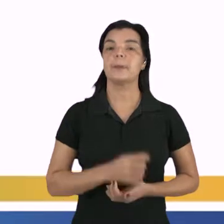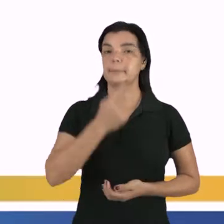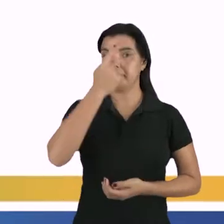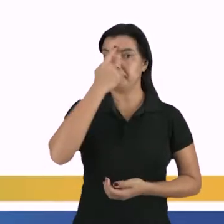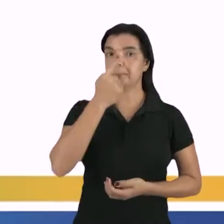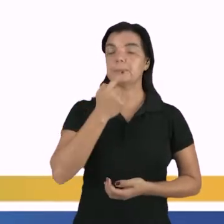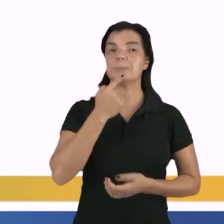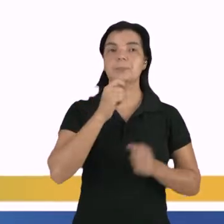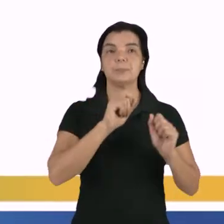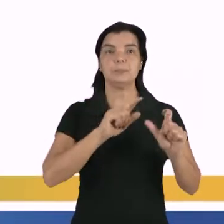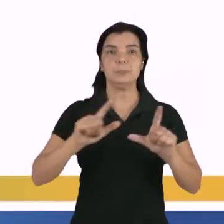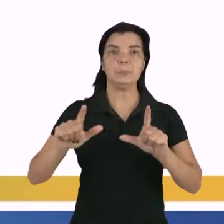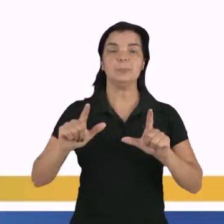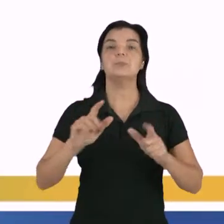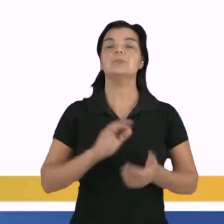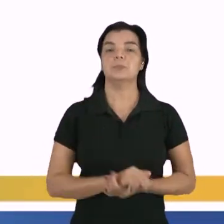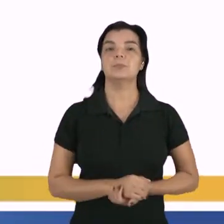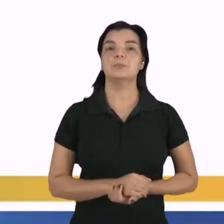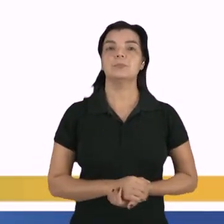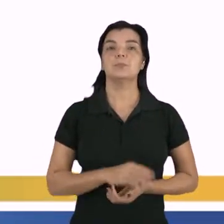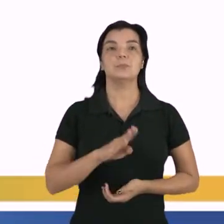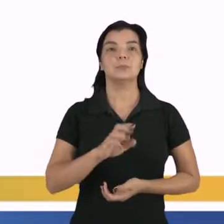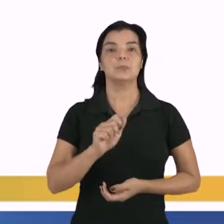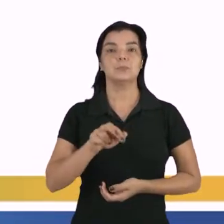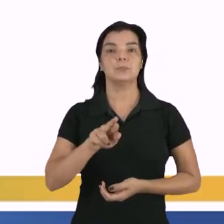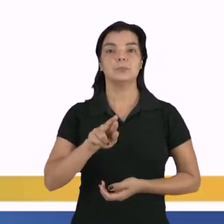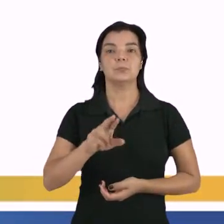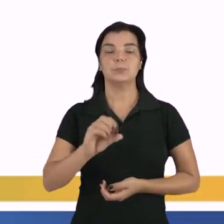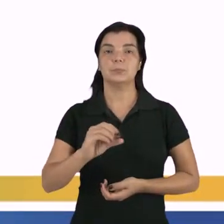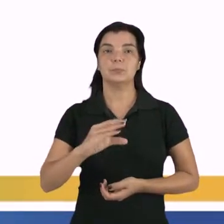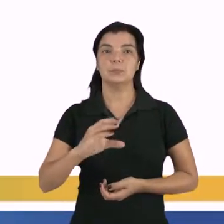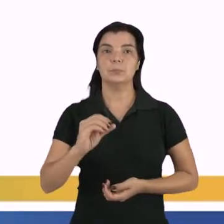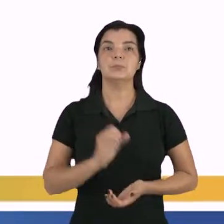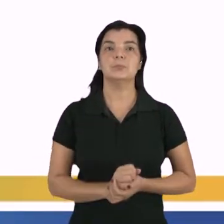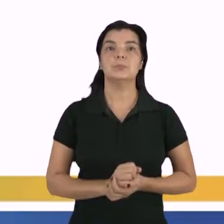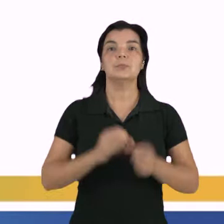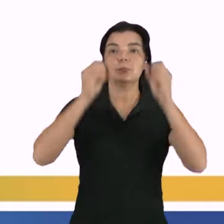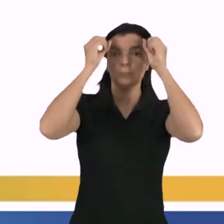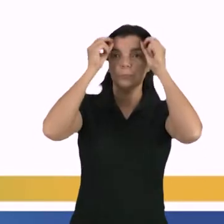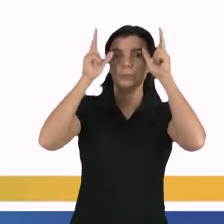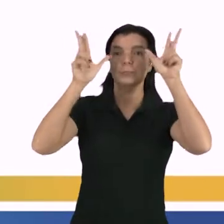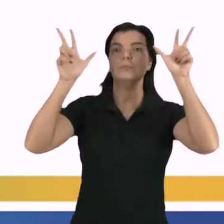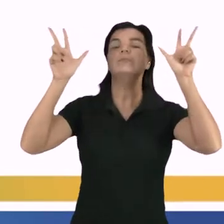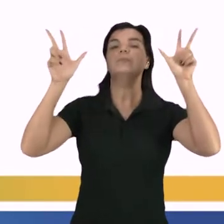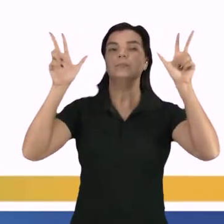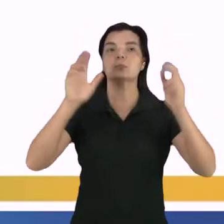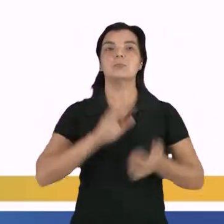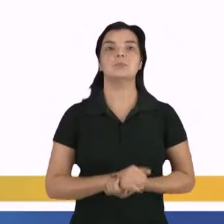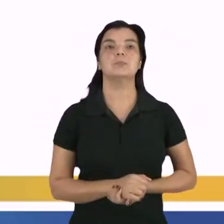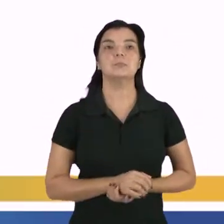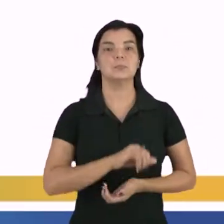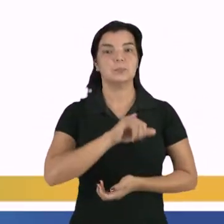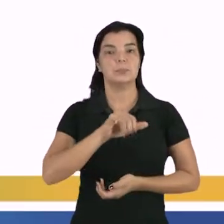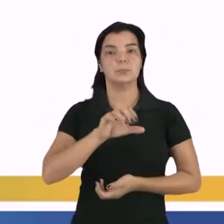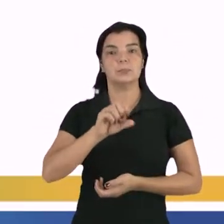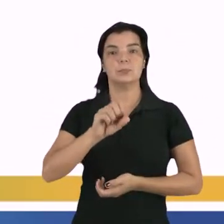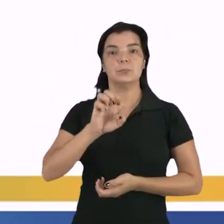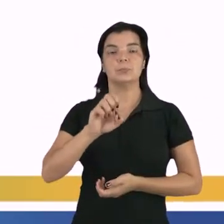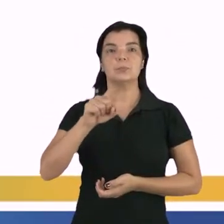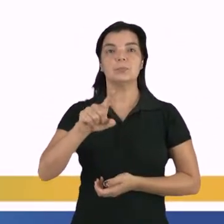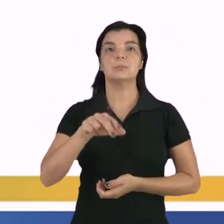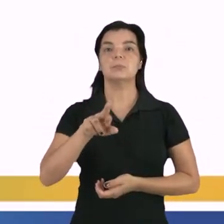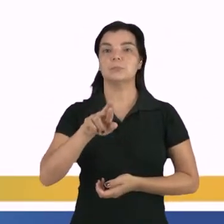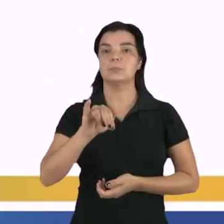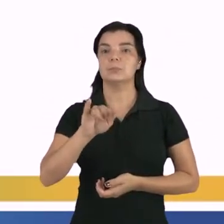Nossa primeira imagem, vocês estão vendo uma tela aí do barroco espanhol chamada Moisés, de um artista chamado José de Ribeira,